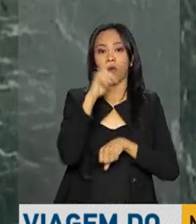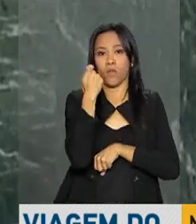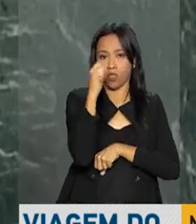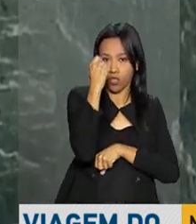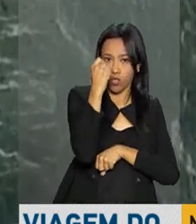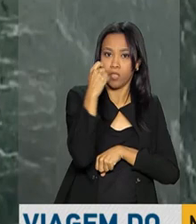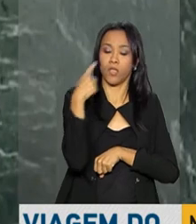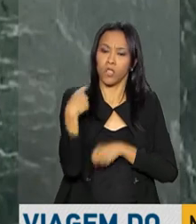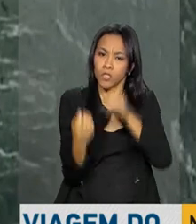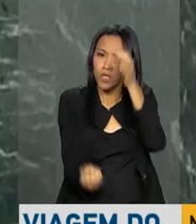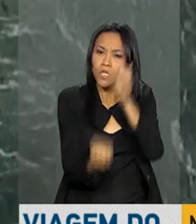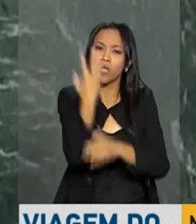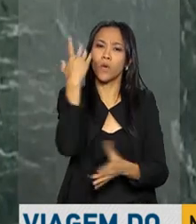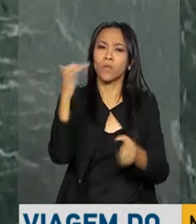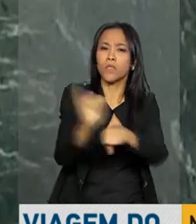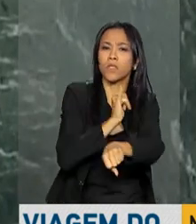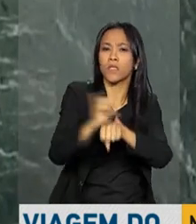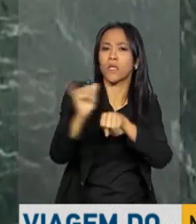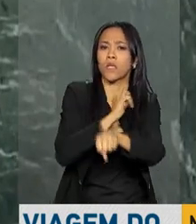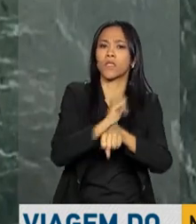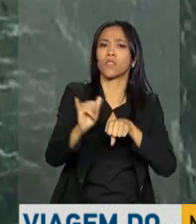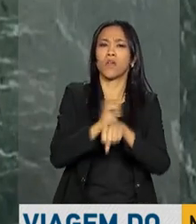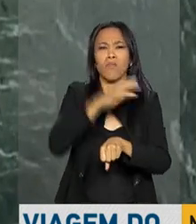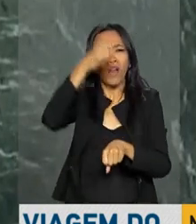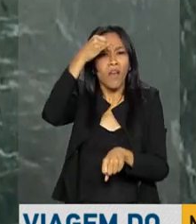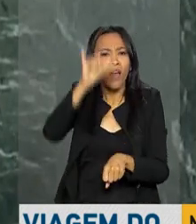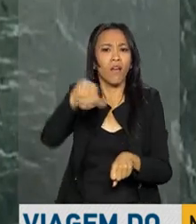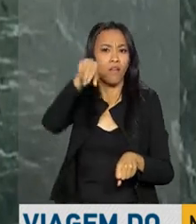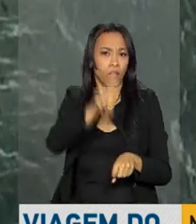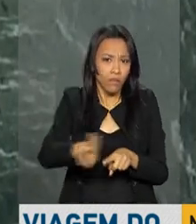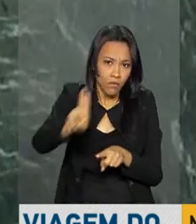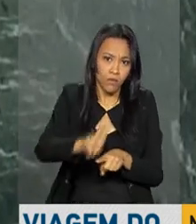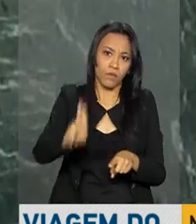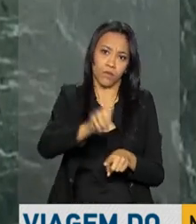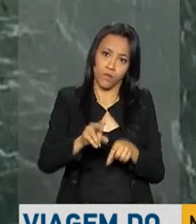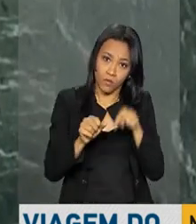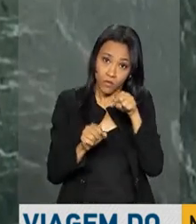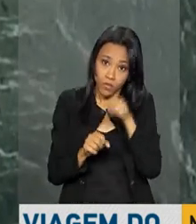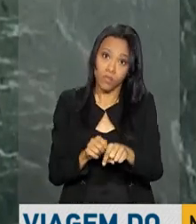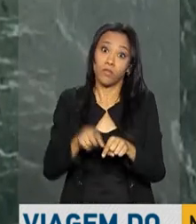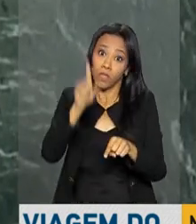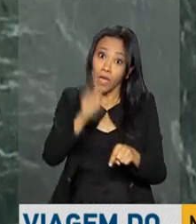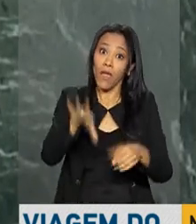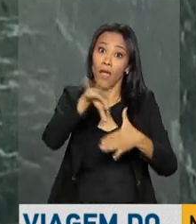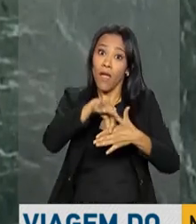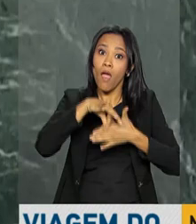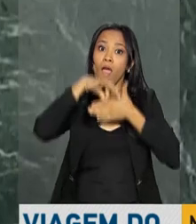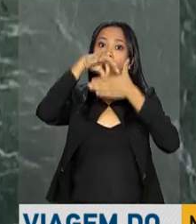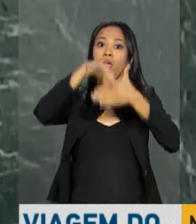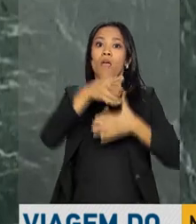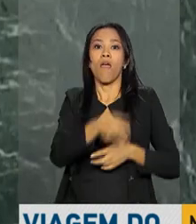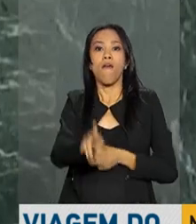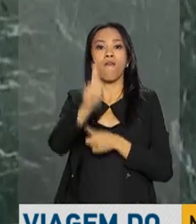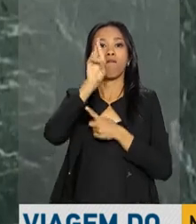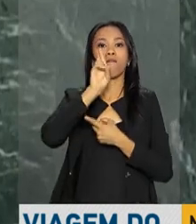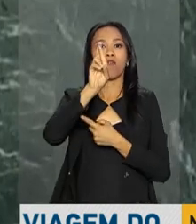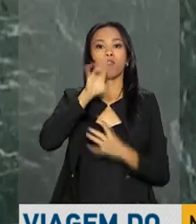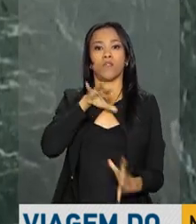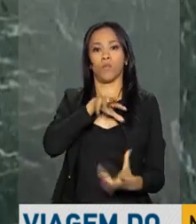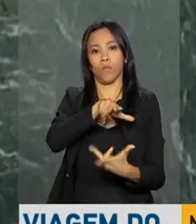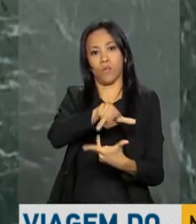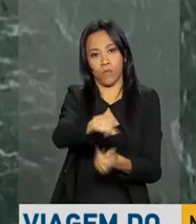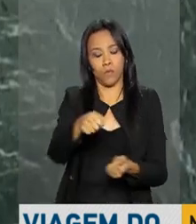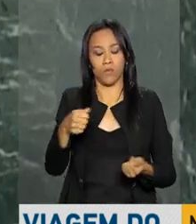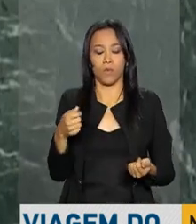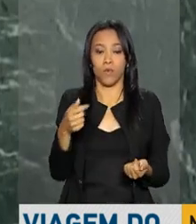de salvaguardas nucleares que se tornou, convenhamos, referência para o mundo. Ao marcarmos a